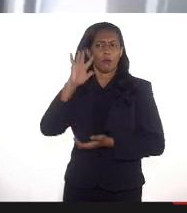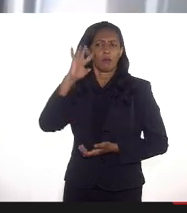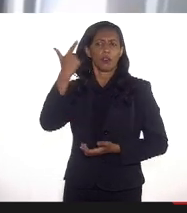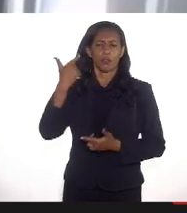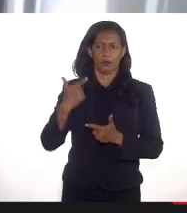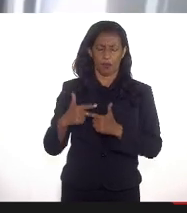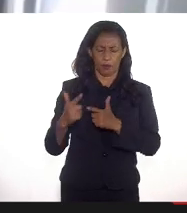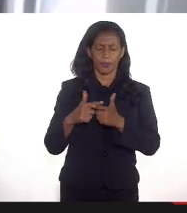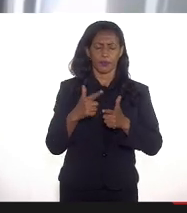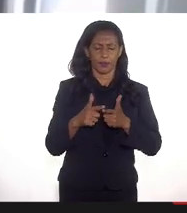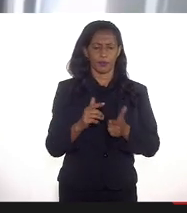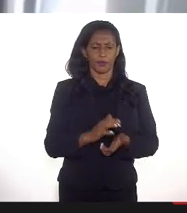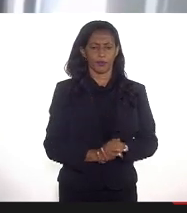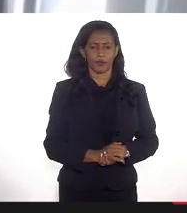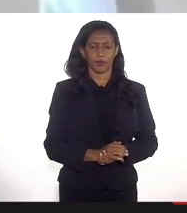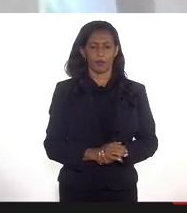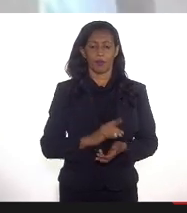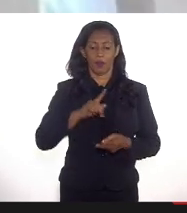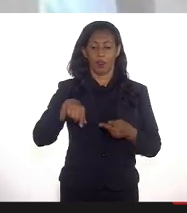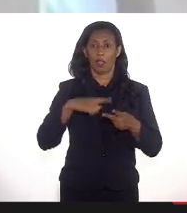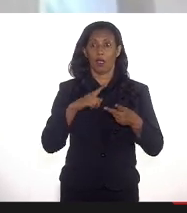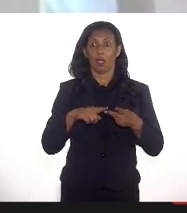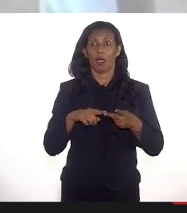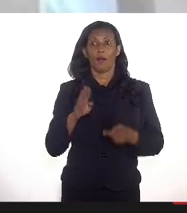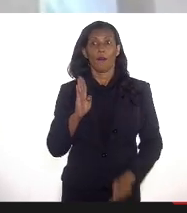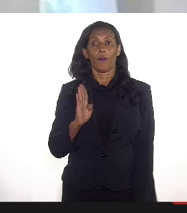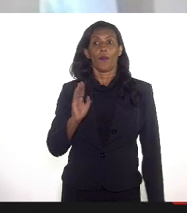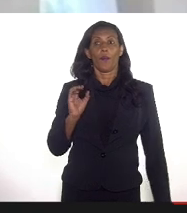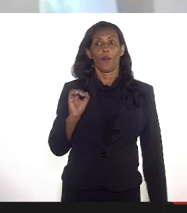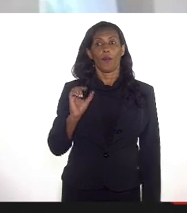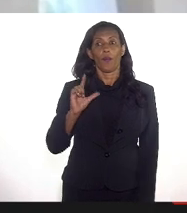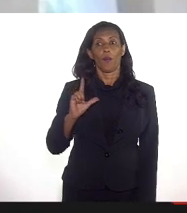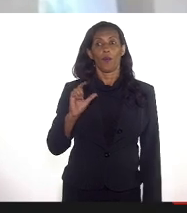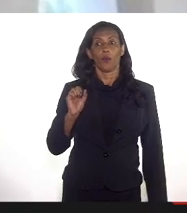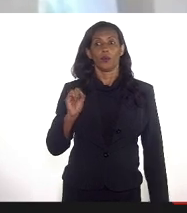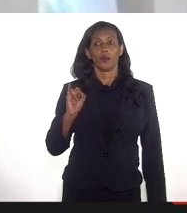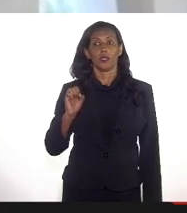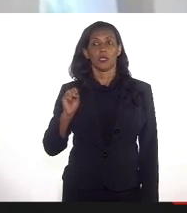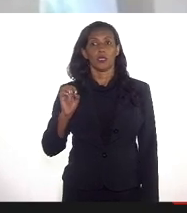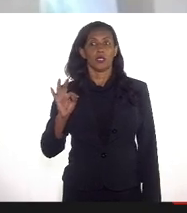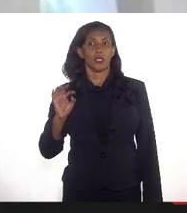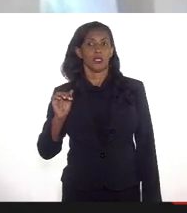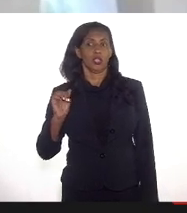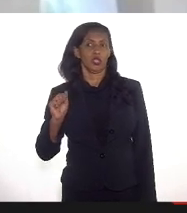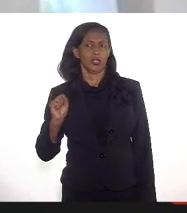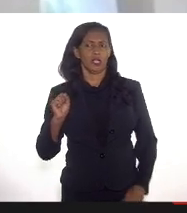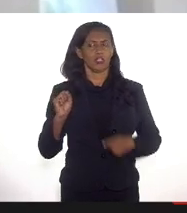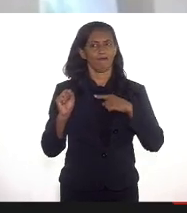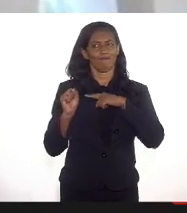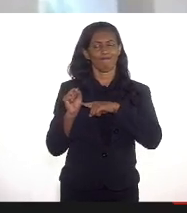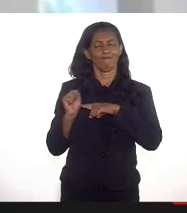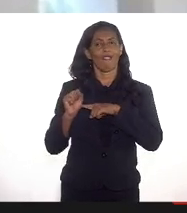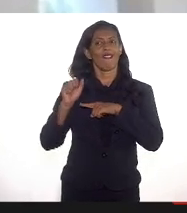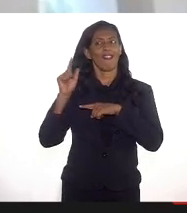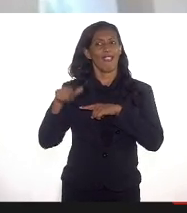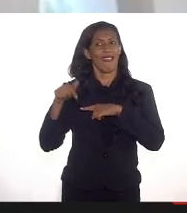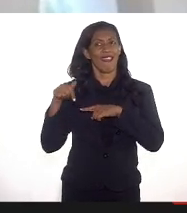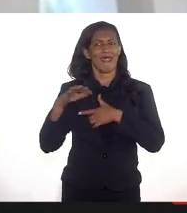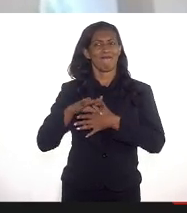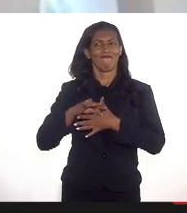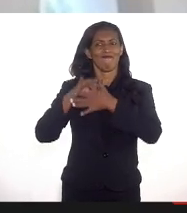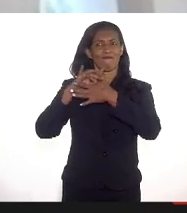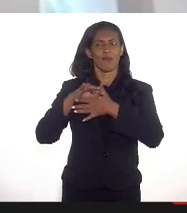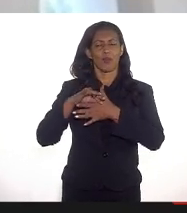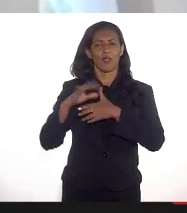Tá? Sobre a questão dos bolsistas, muito bem colocado. Eu quero dizer que bolsista é prioridade na FAETEC.